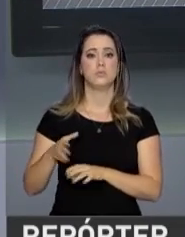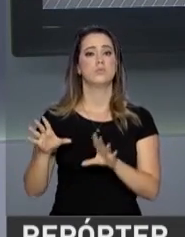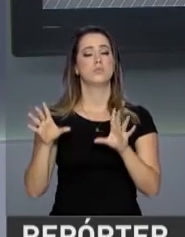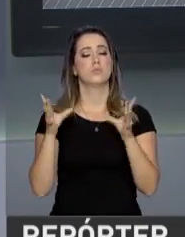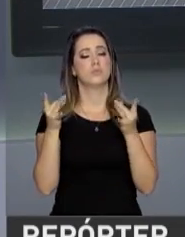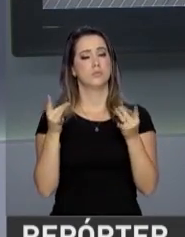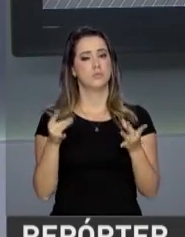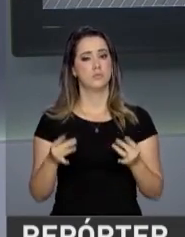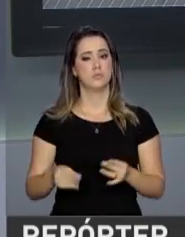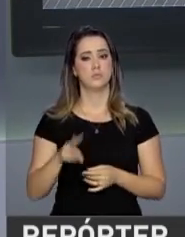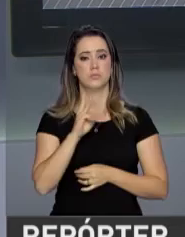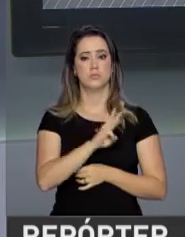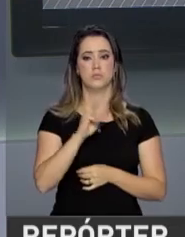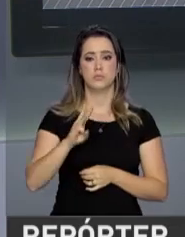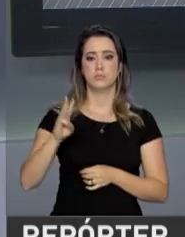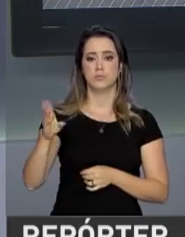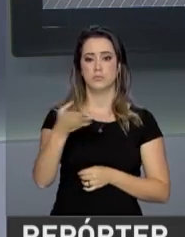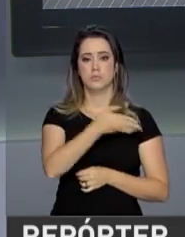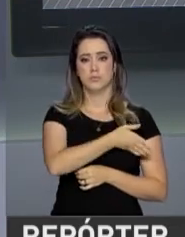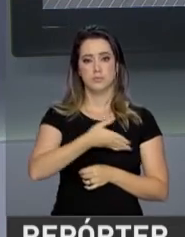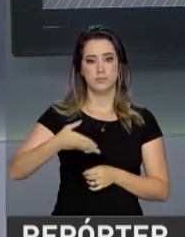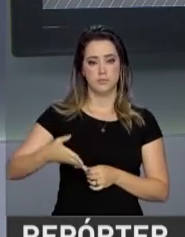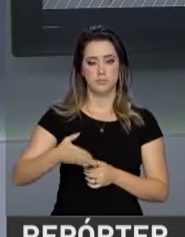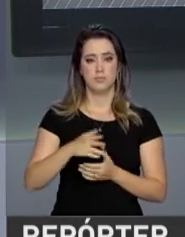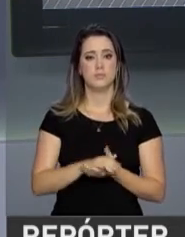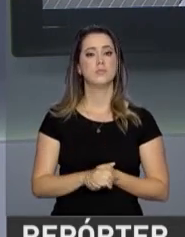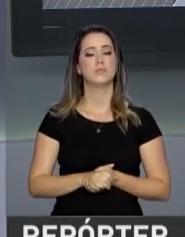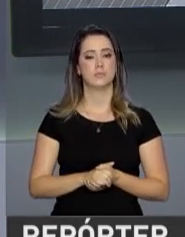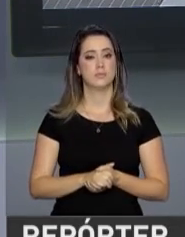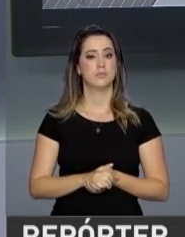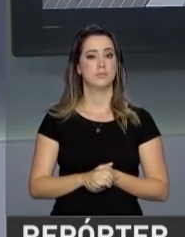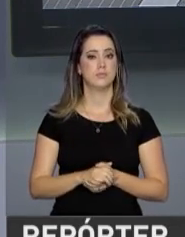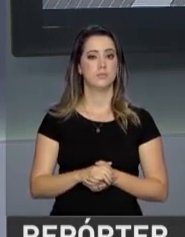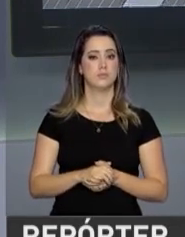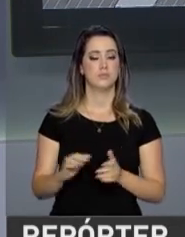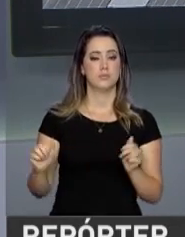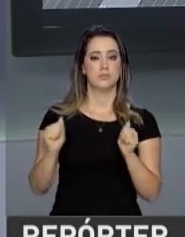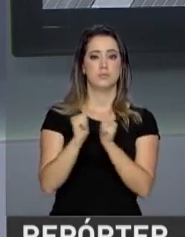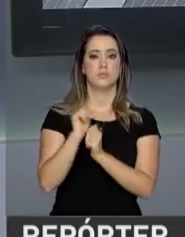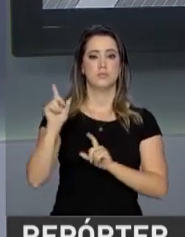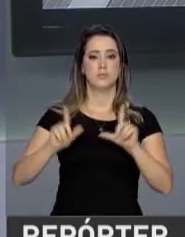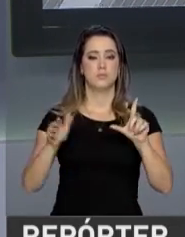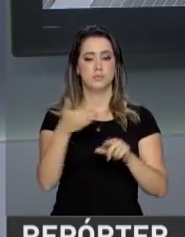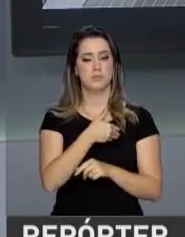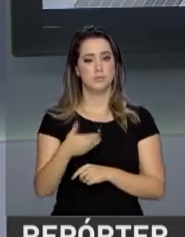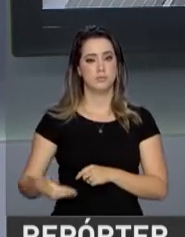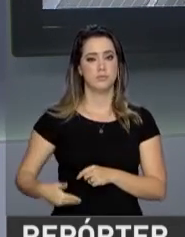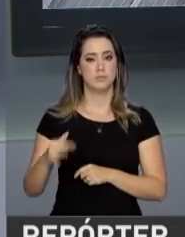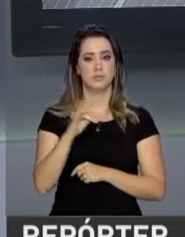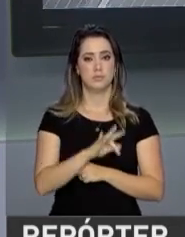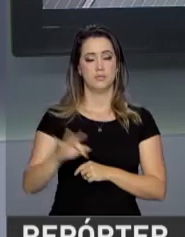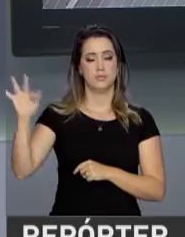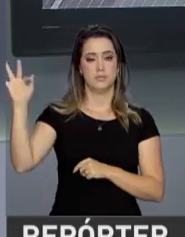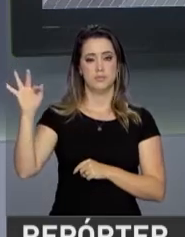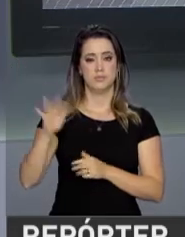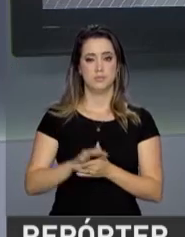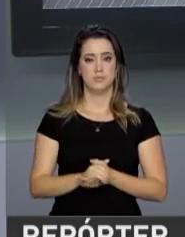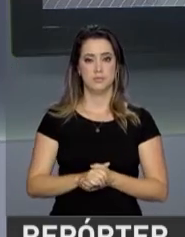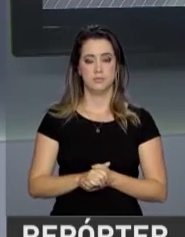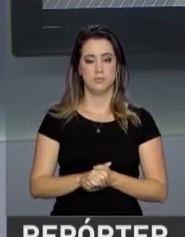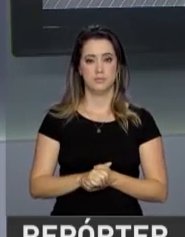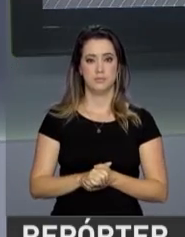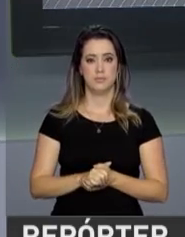e toda a nossa programação também está na página da nbr na internet continue com a gente na nbr a tv do governo